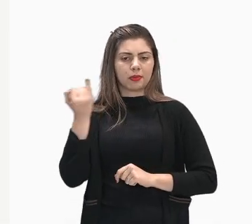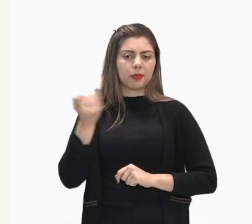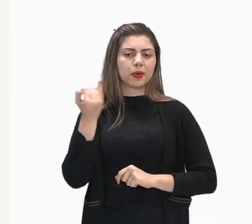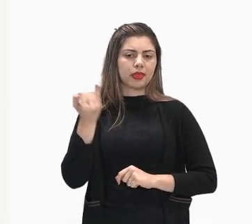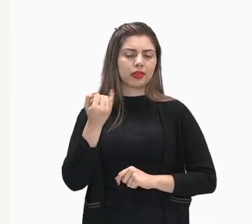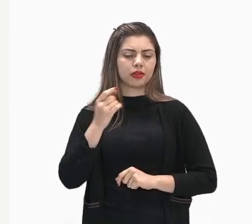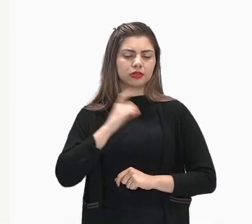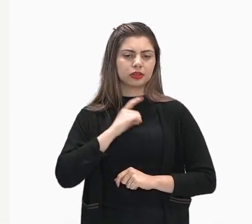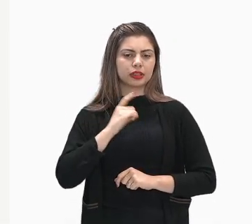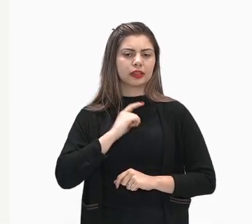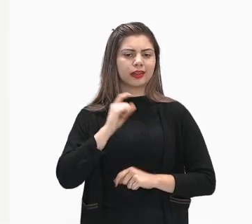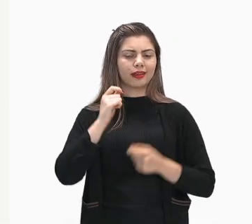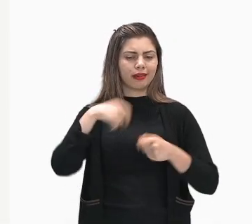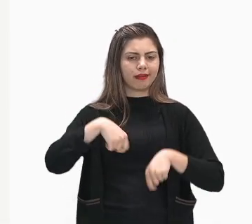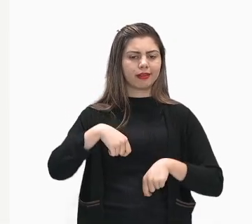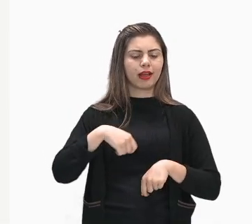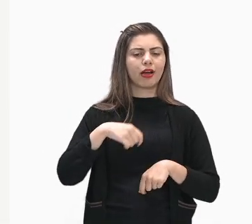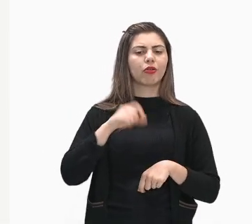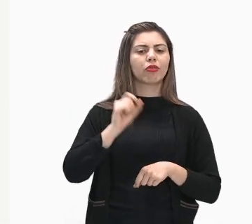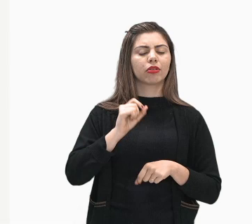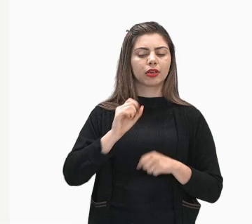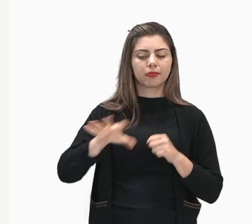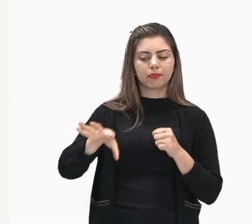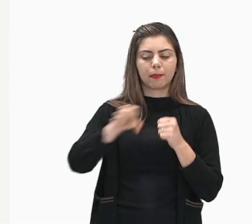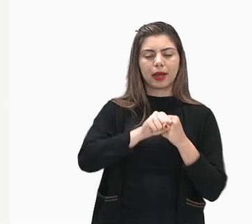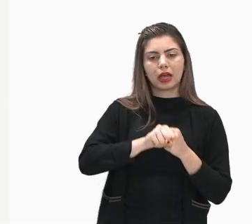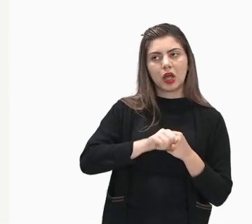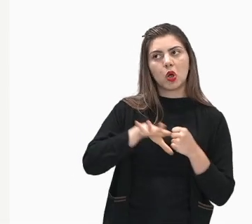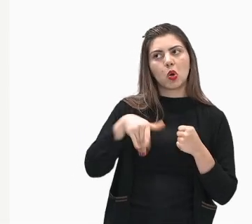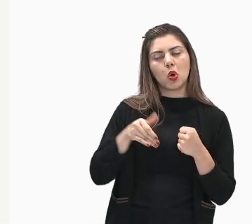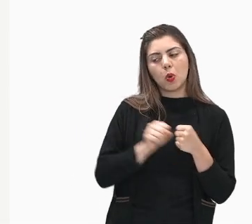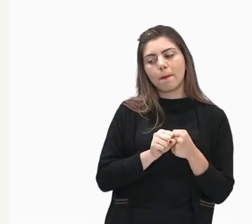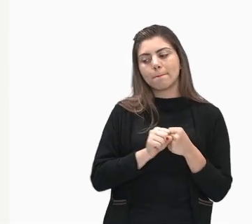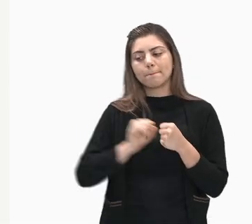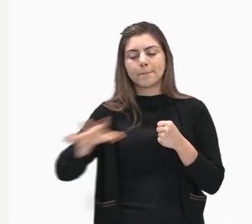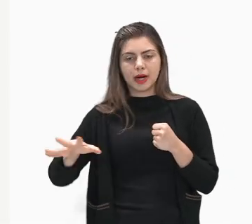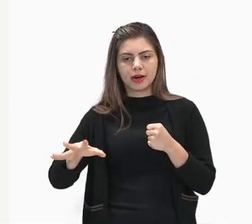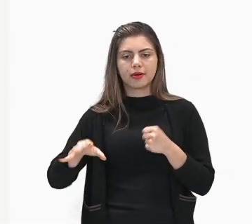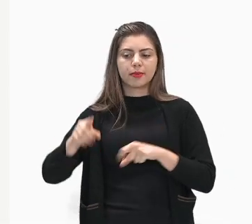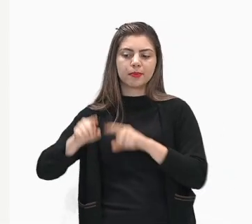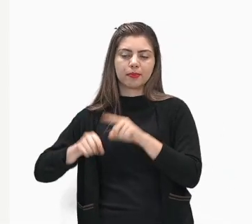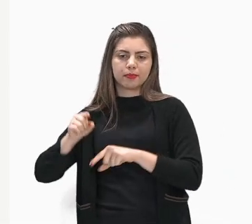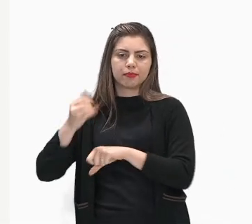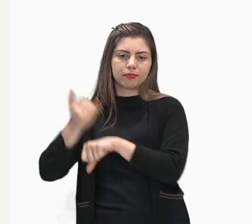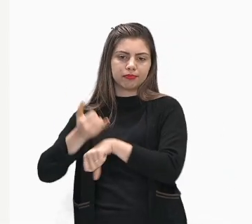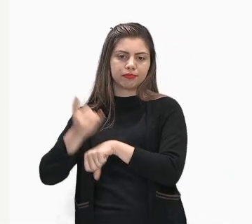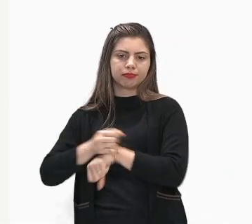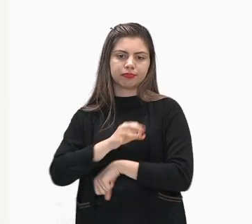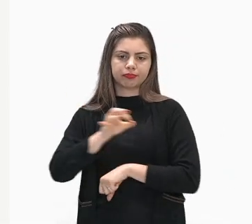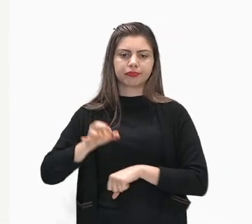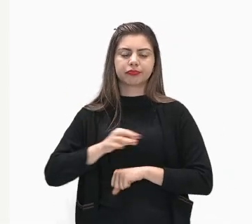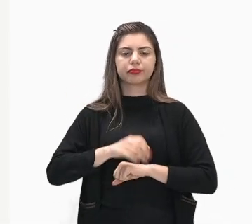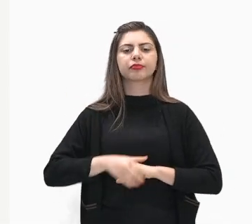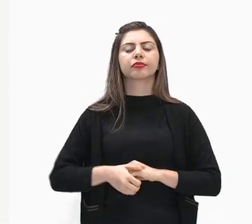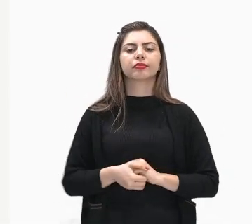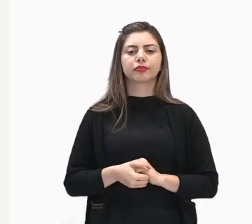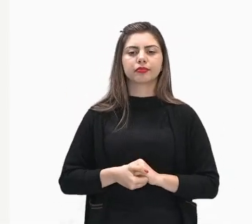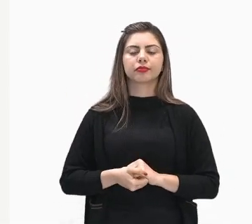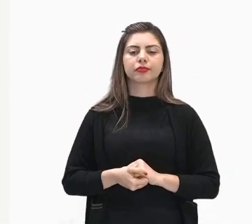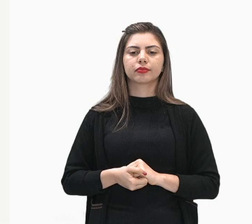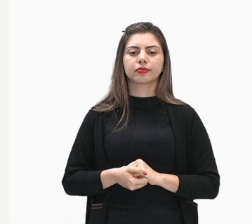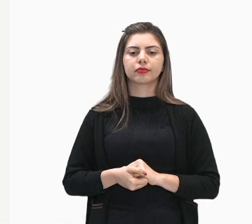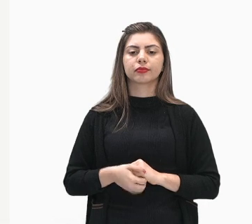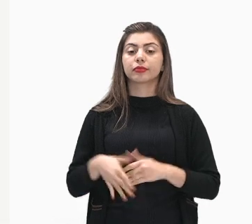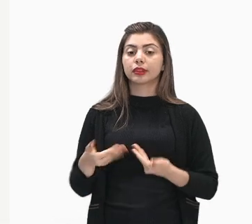ímã, é a capacidade de atrair ou repelir os metais, né? E isso acontece